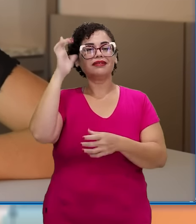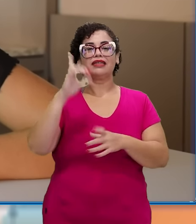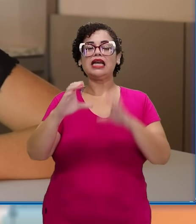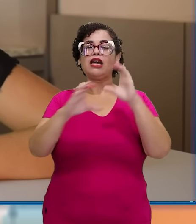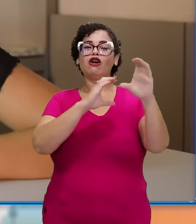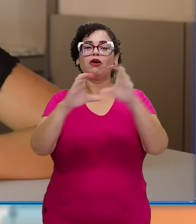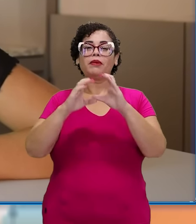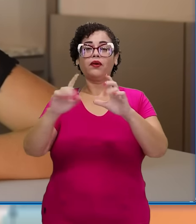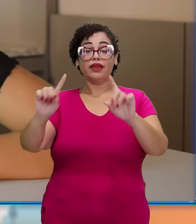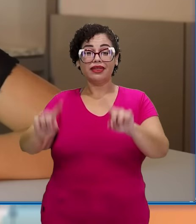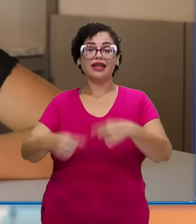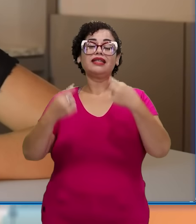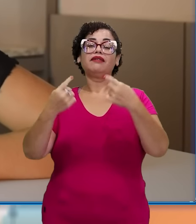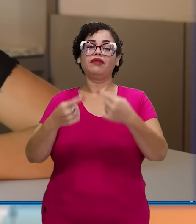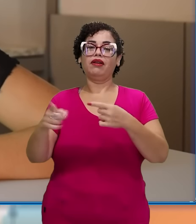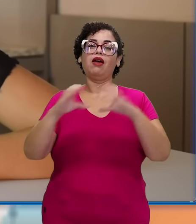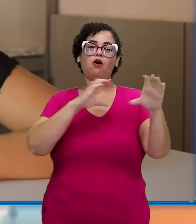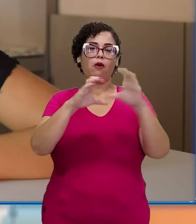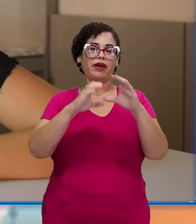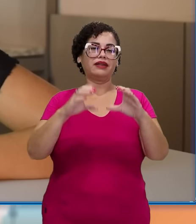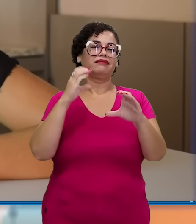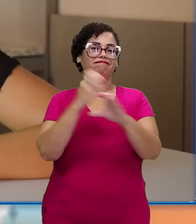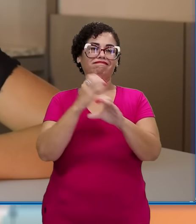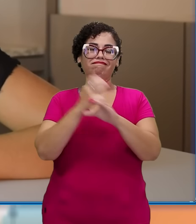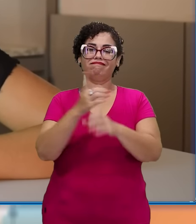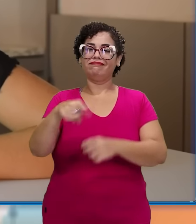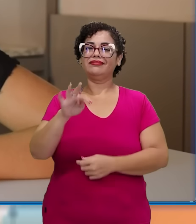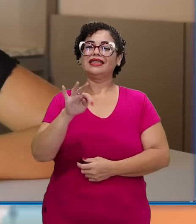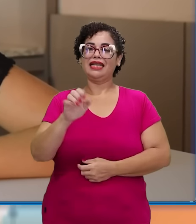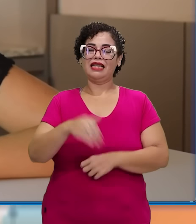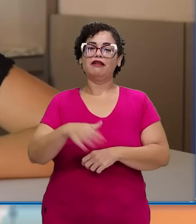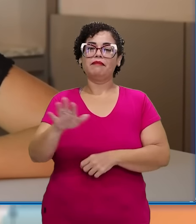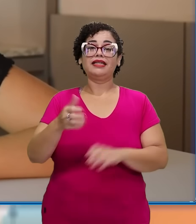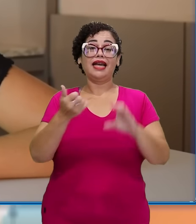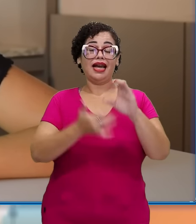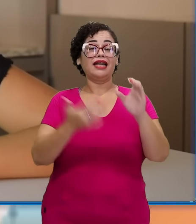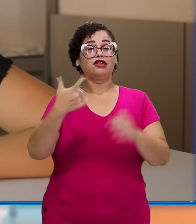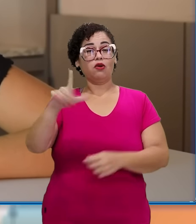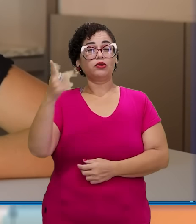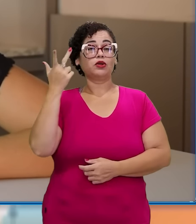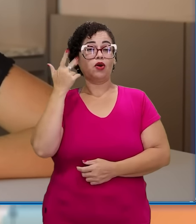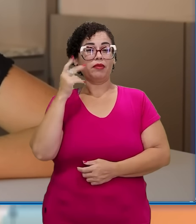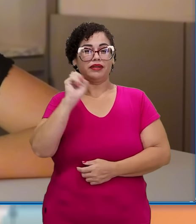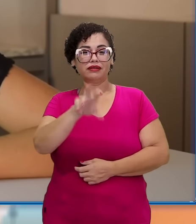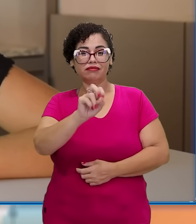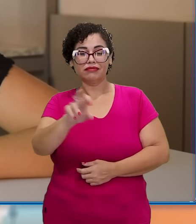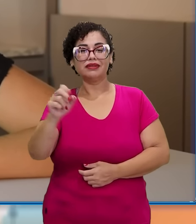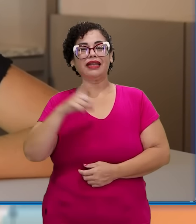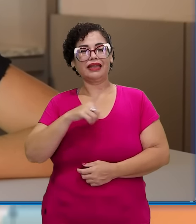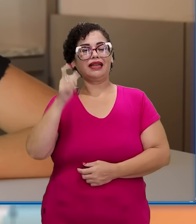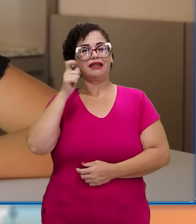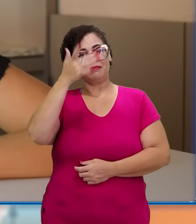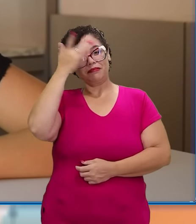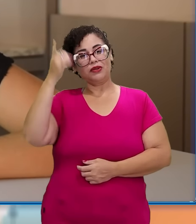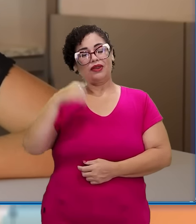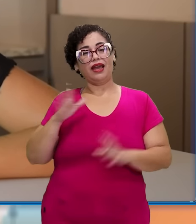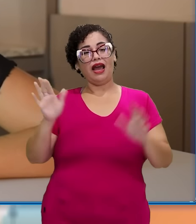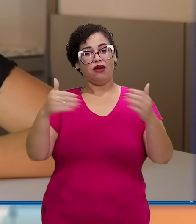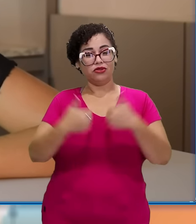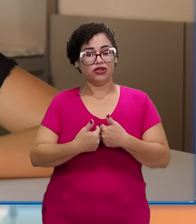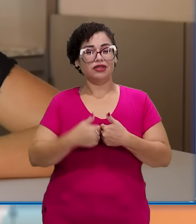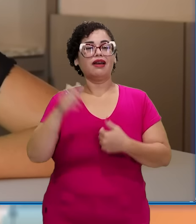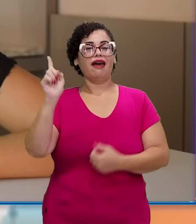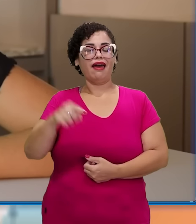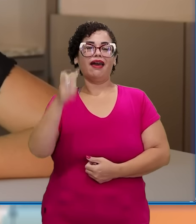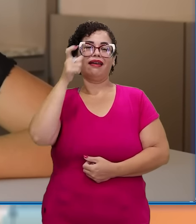complicando e tornando um desafio realmente a comunicação para as pessoas com terra outra característica comum que marca as interações sociais com as pessoas